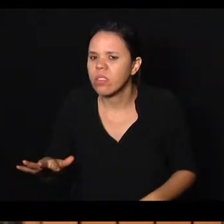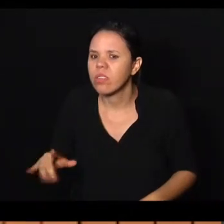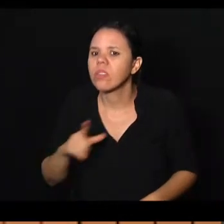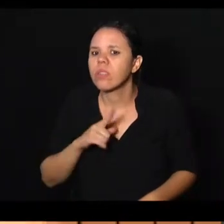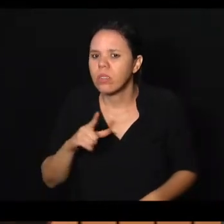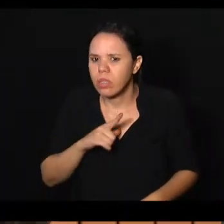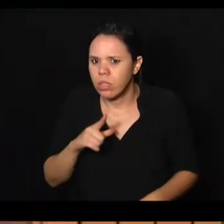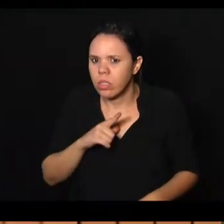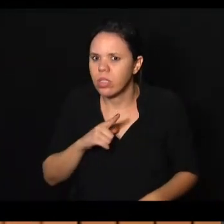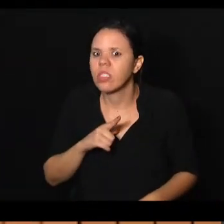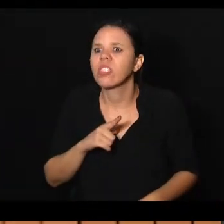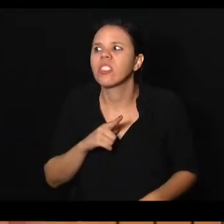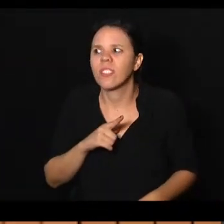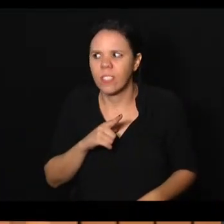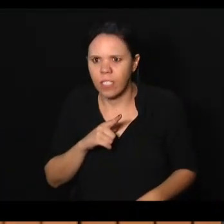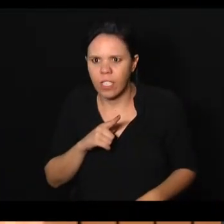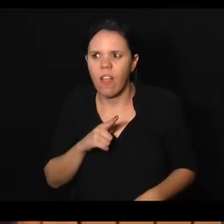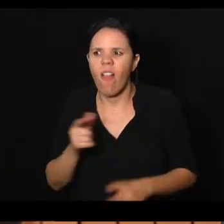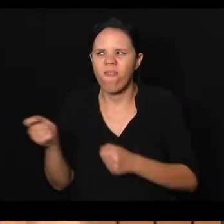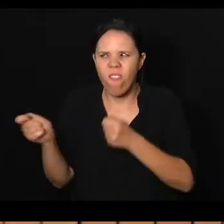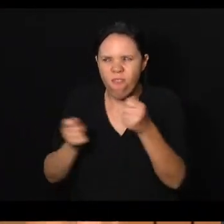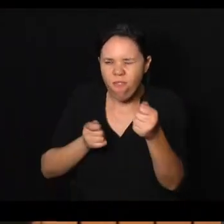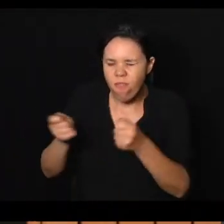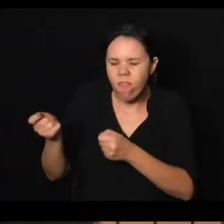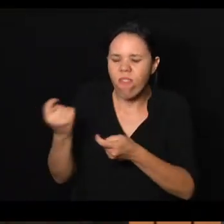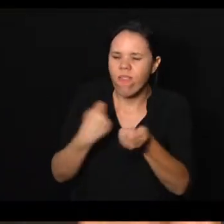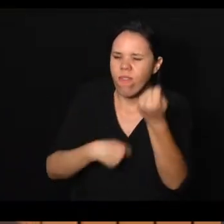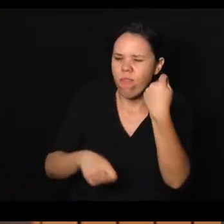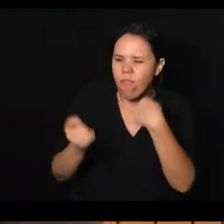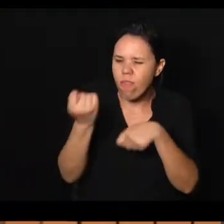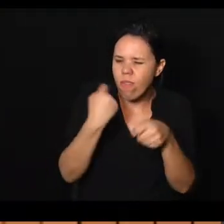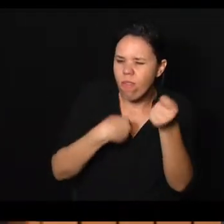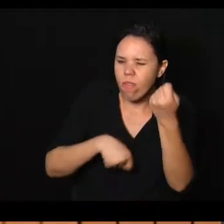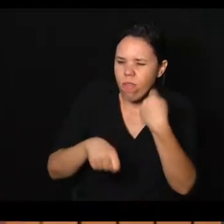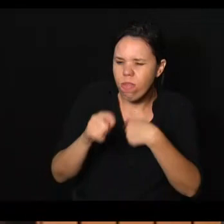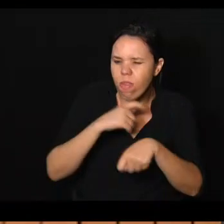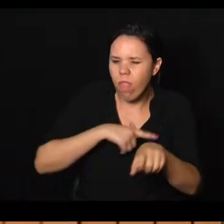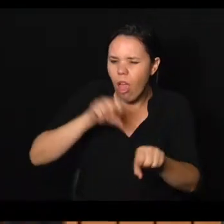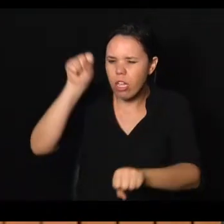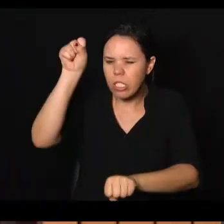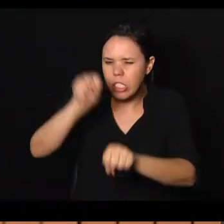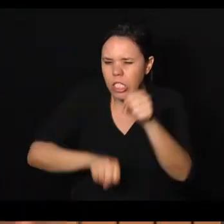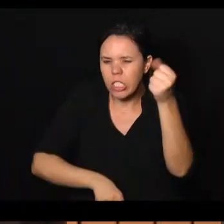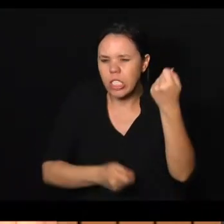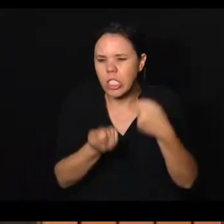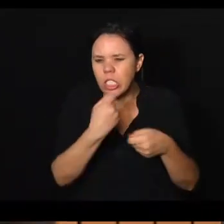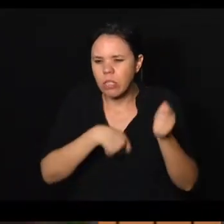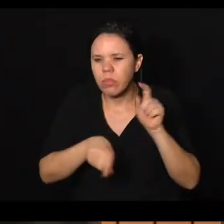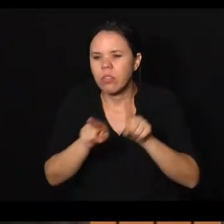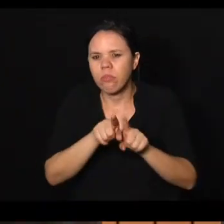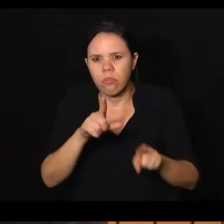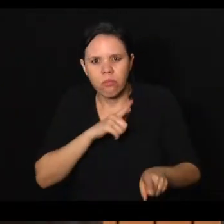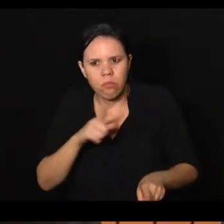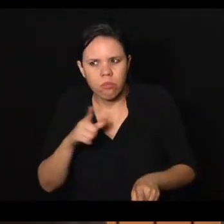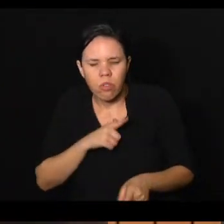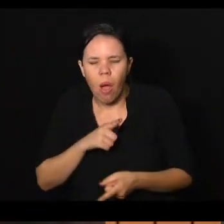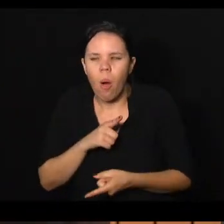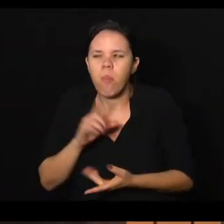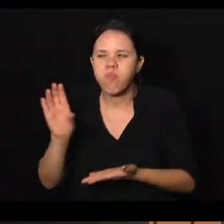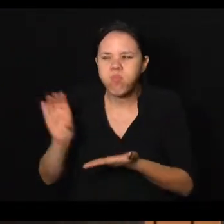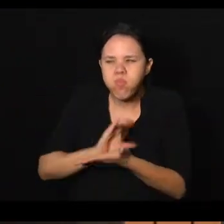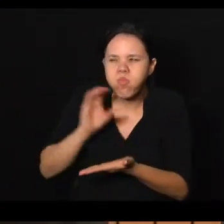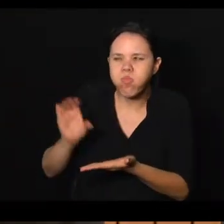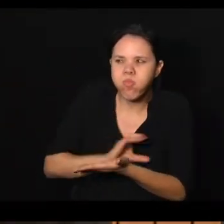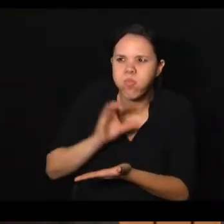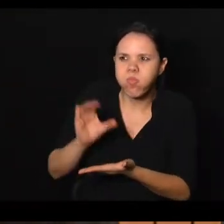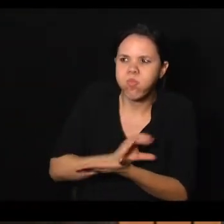um comércio ilegal, tem o crime organizado, tem gente ganhando dinheiro em cima do